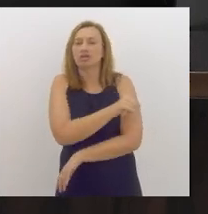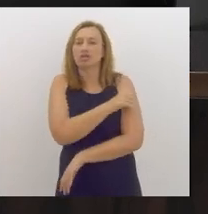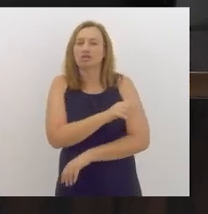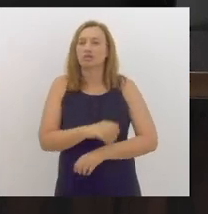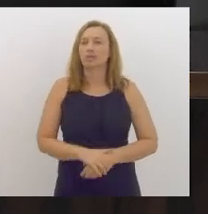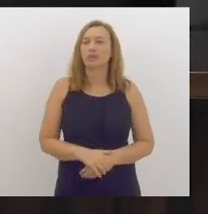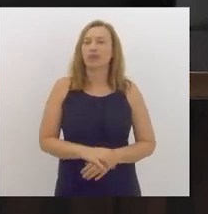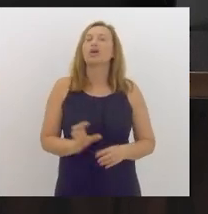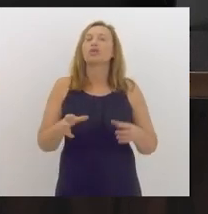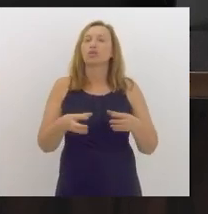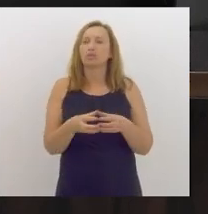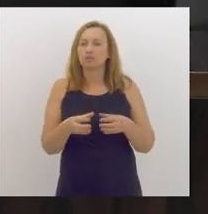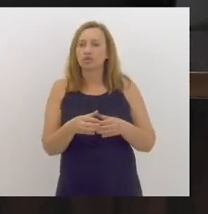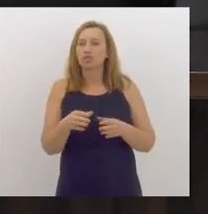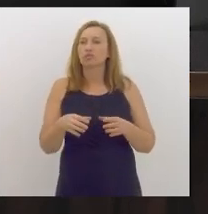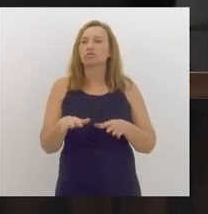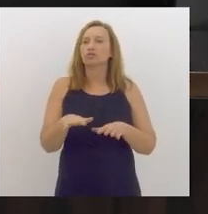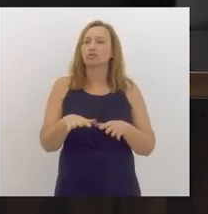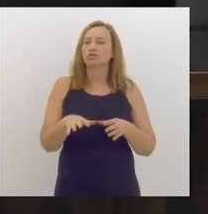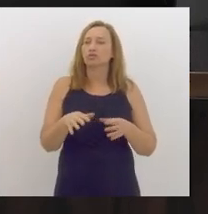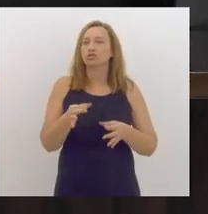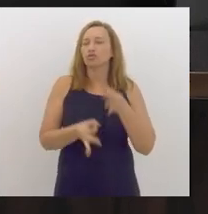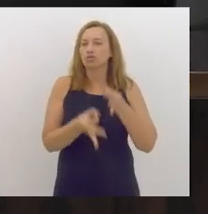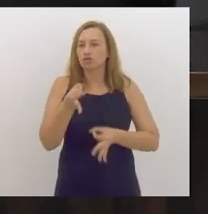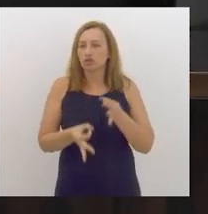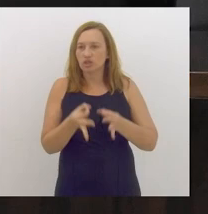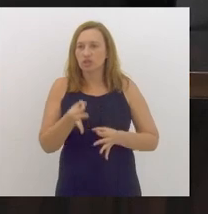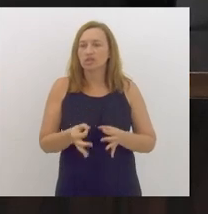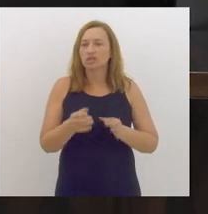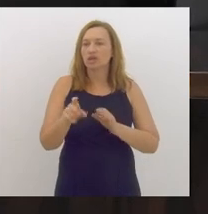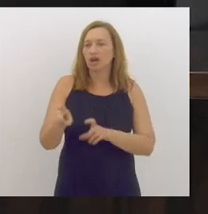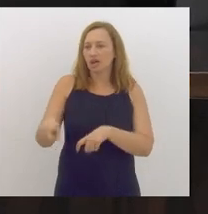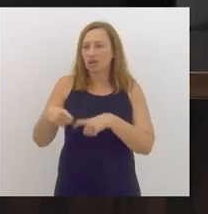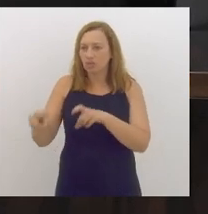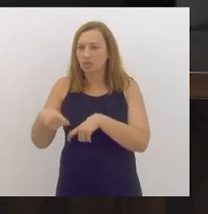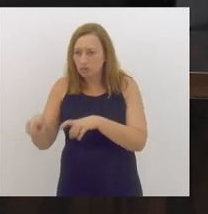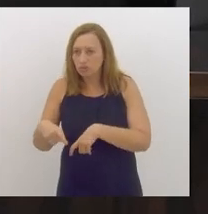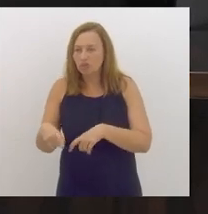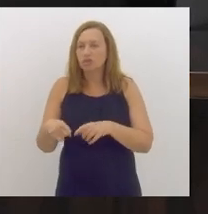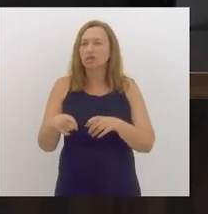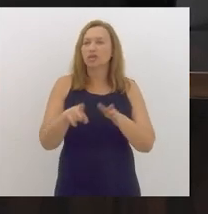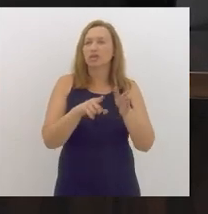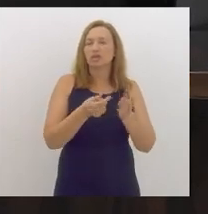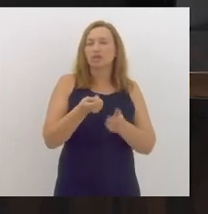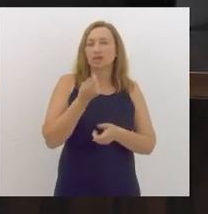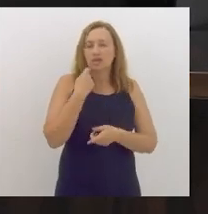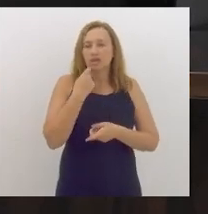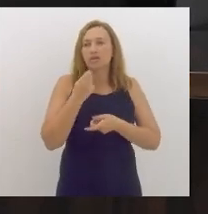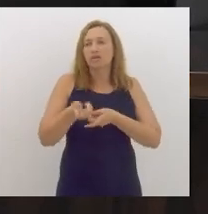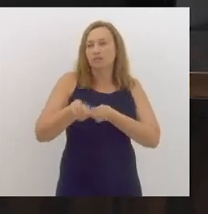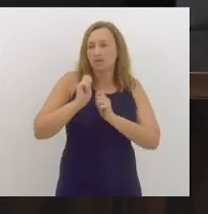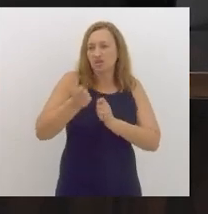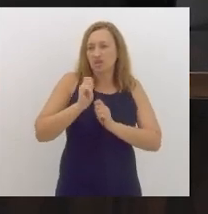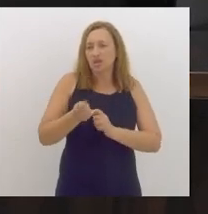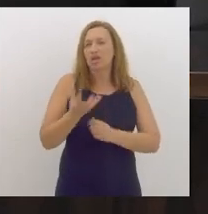Pareceres da Comissão de Constituição e Justiça pela Constitucionalidade, Agricultura, Pecuária, Política Rural, Agrária e Pesqueira, favorável.